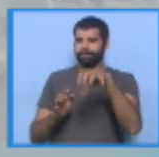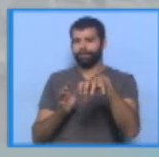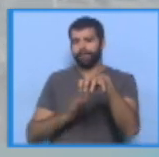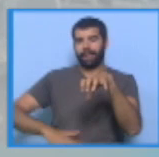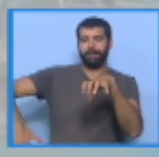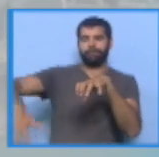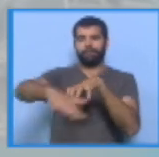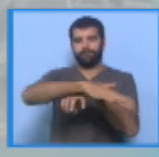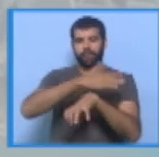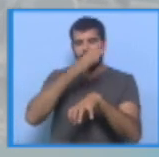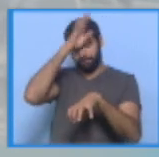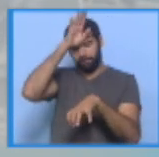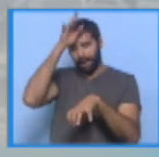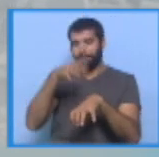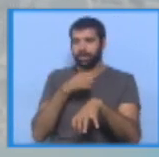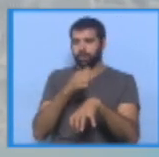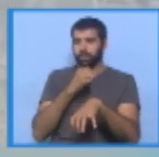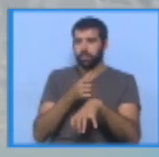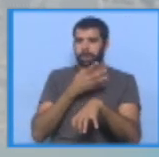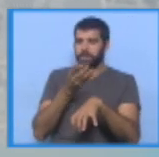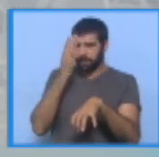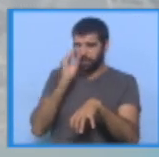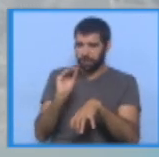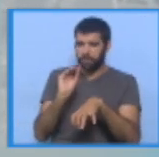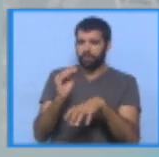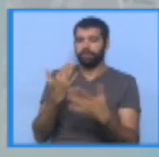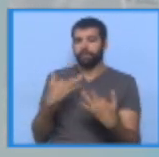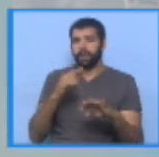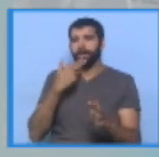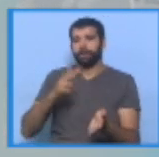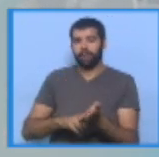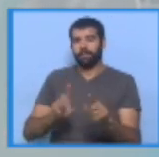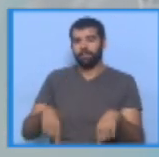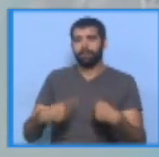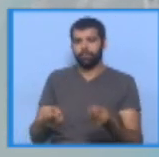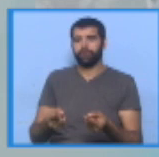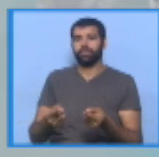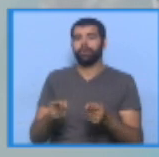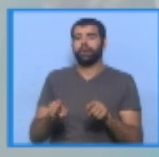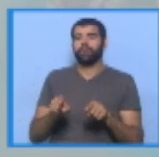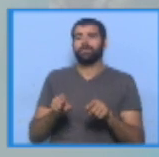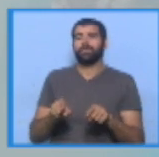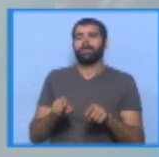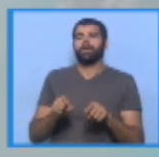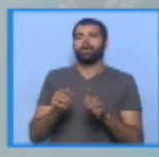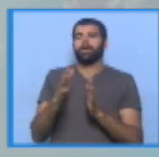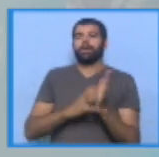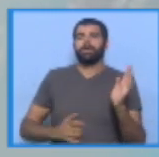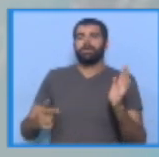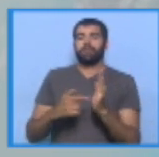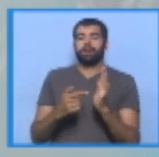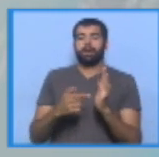tão insistentemente Periferias recomenda. existenciais, exatamente. Mas depois, ao fim e ao cabo, esta é uma passagem